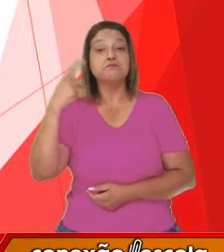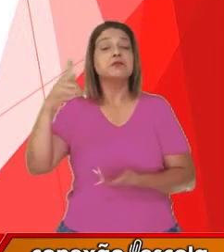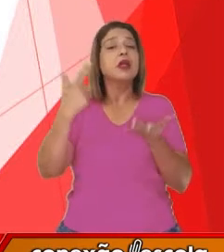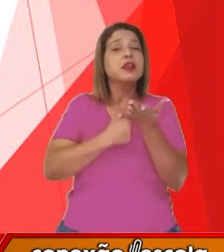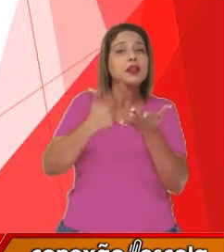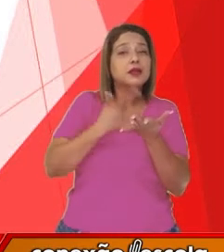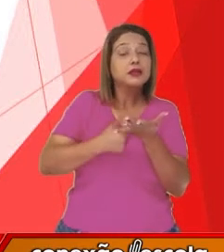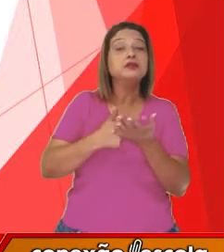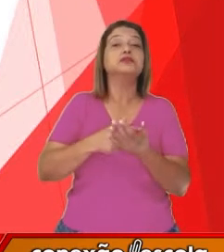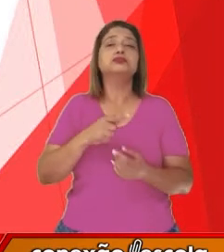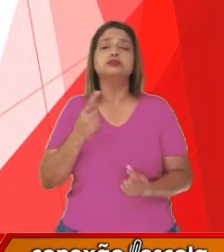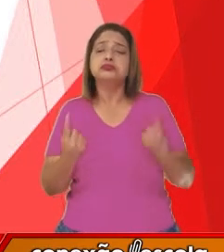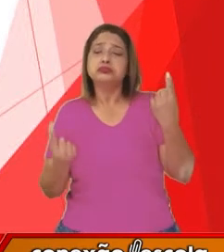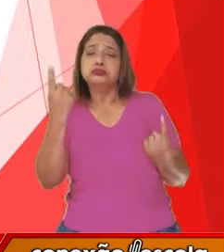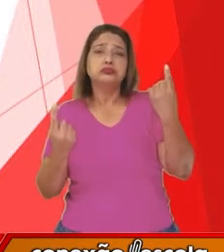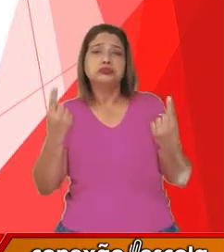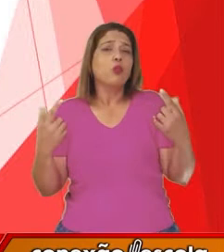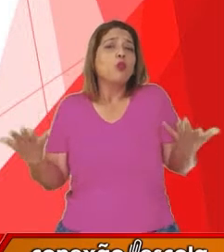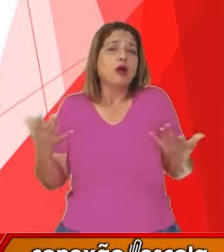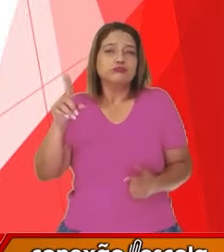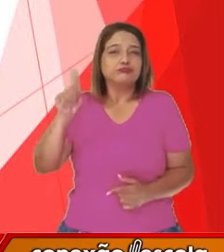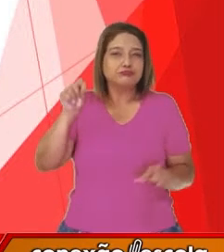Ou Isto ou Aquilo.